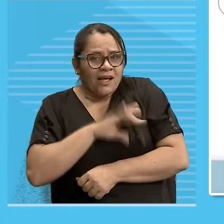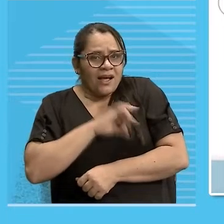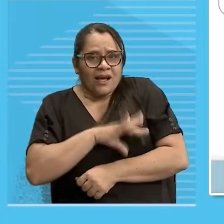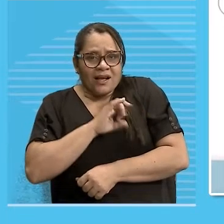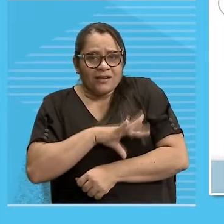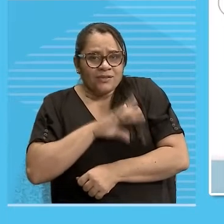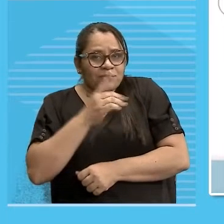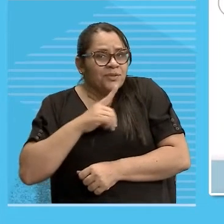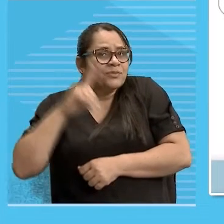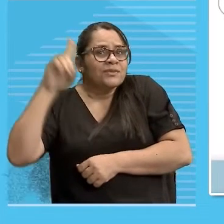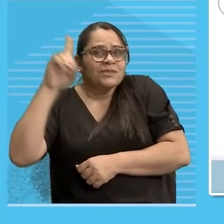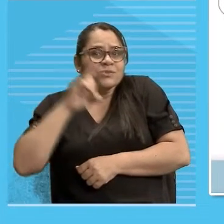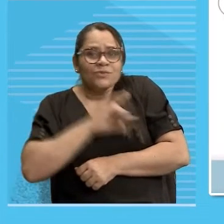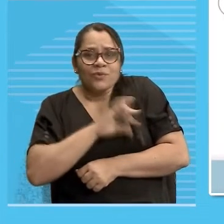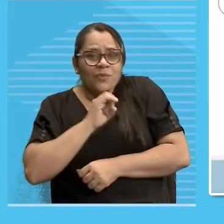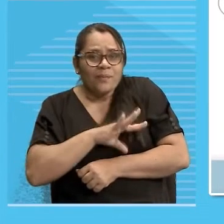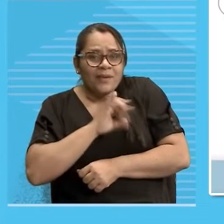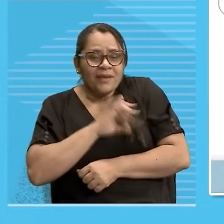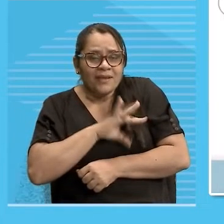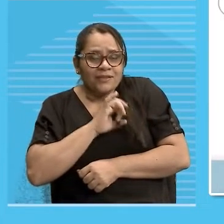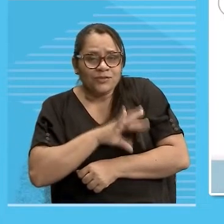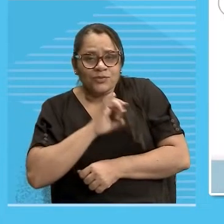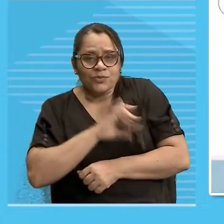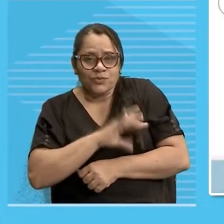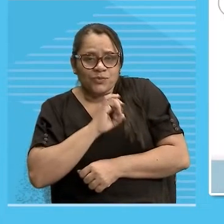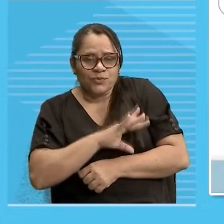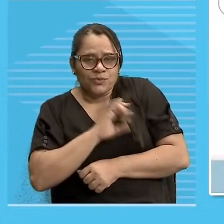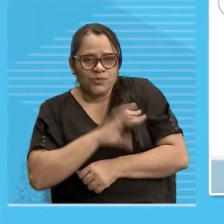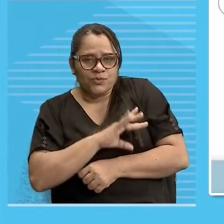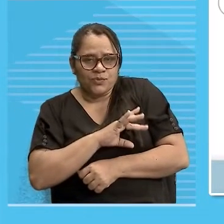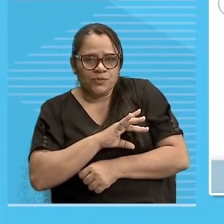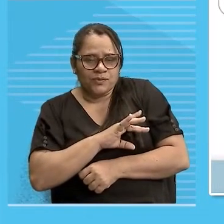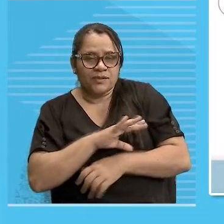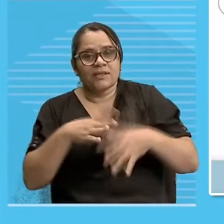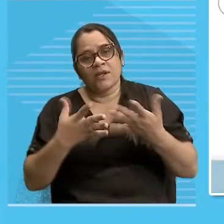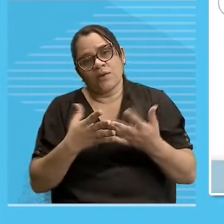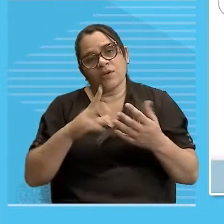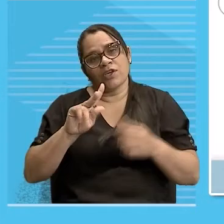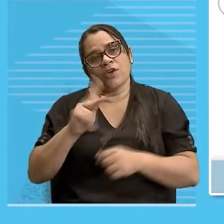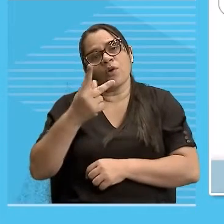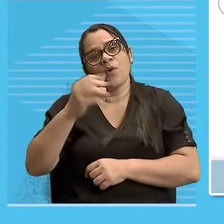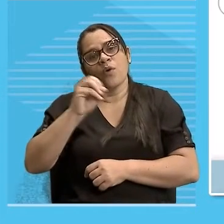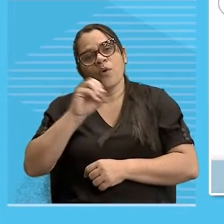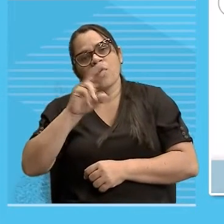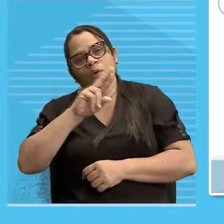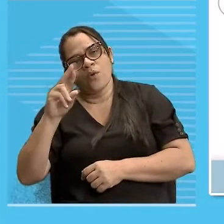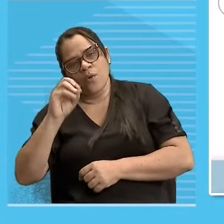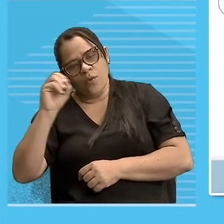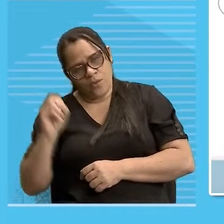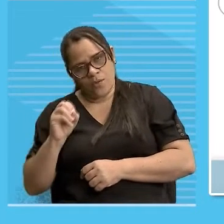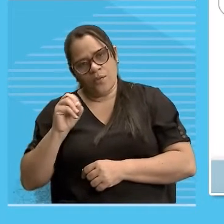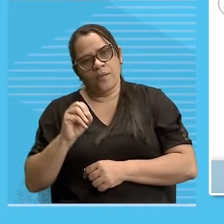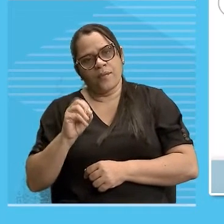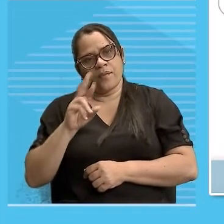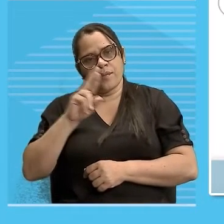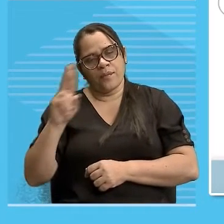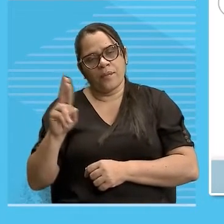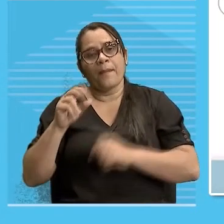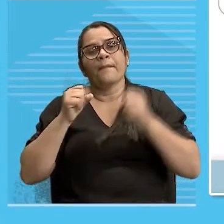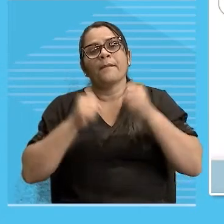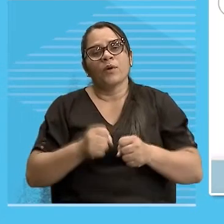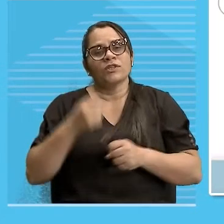meu Deus. Que horror. Que horror também pode ser nojo, tá? Ó. Você vê